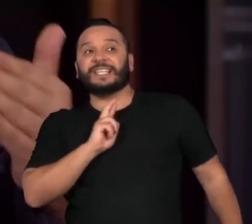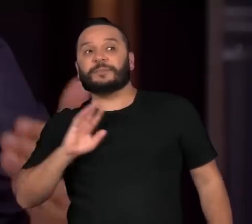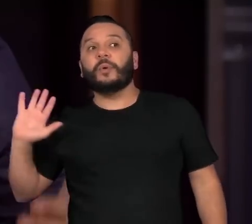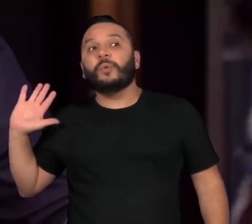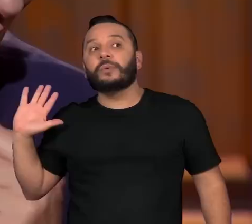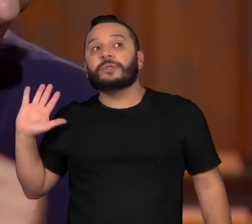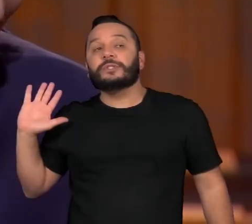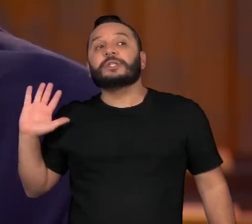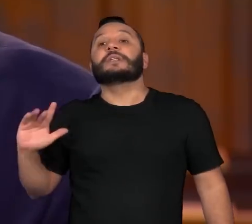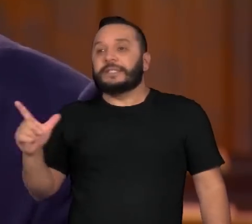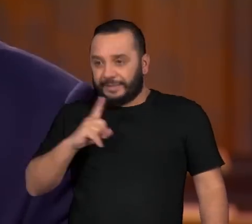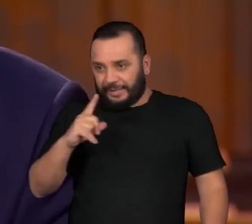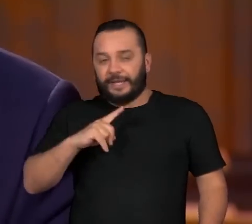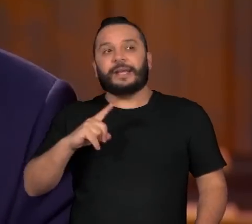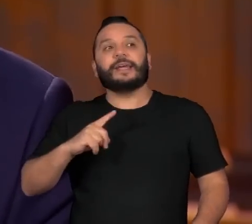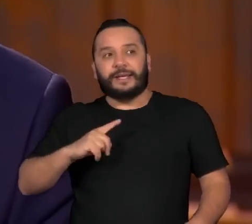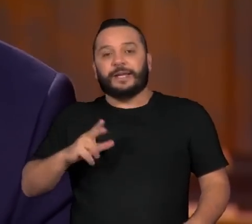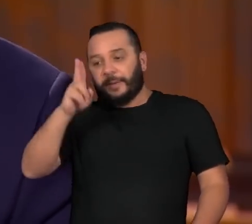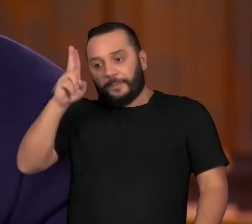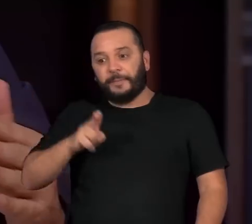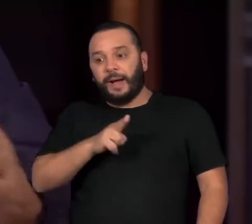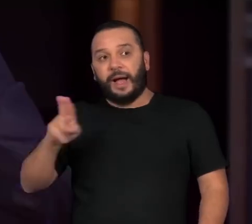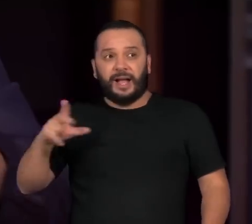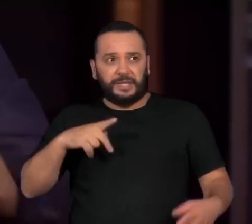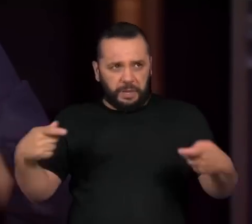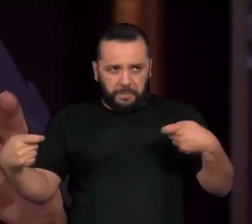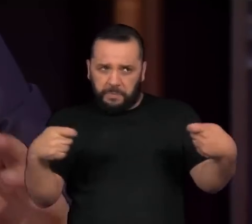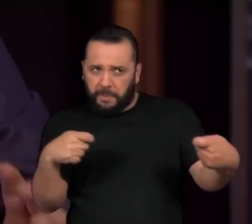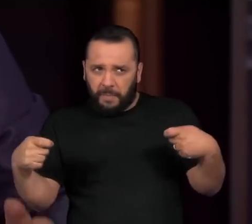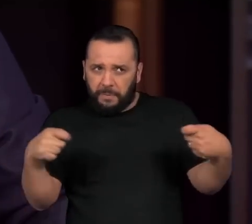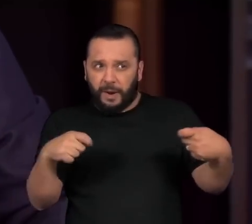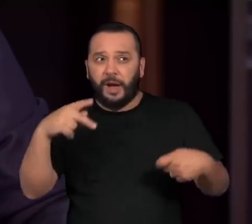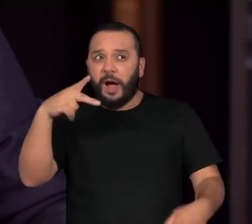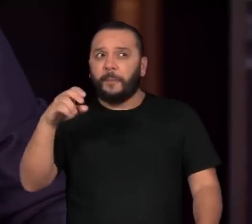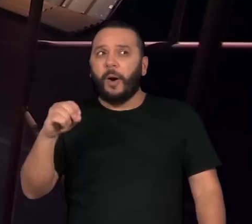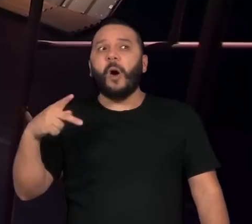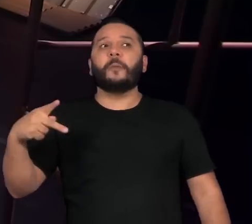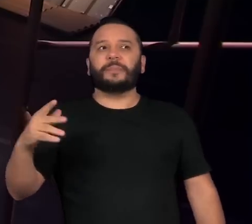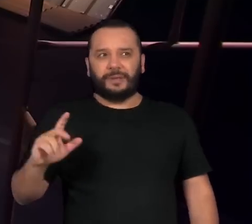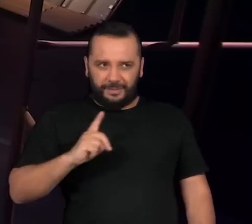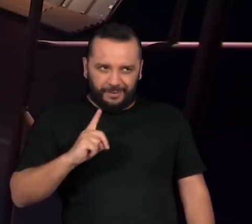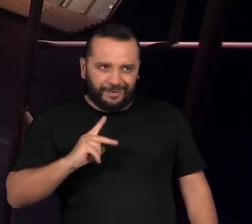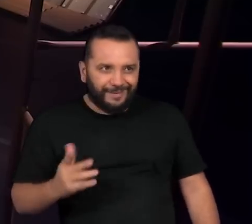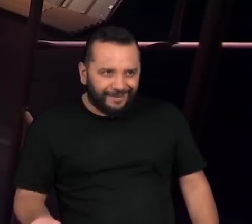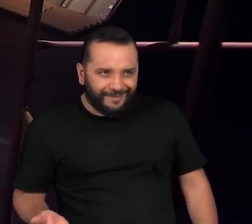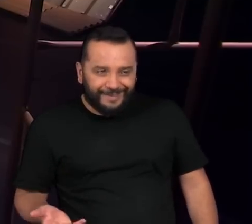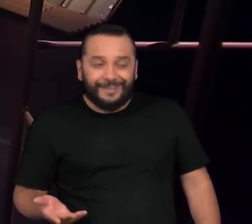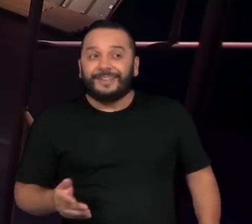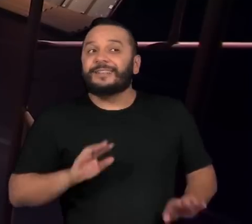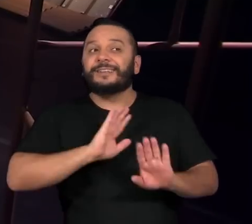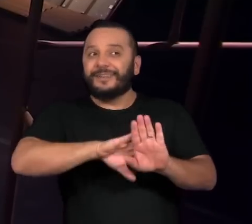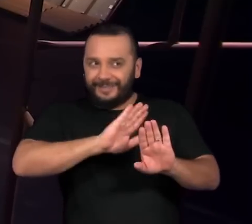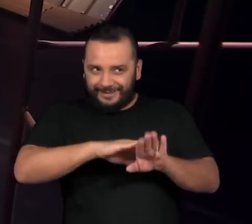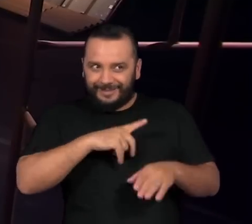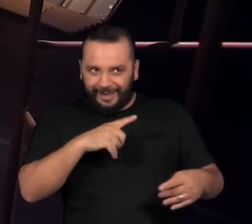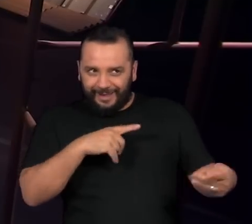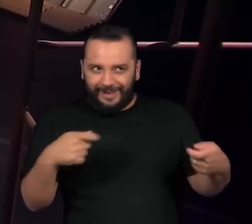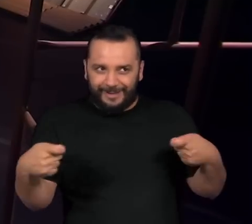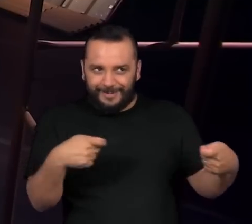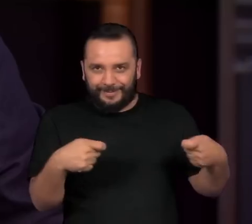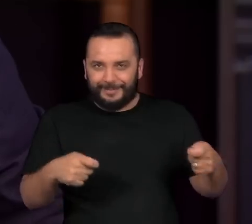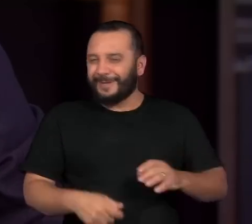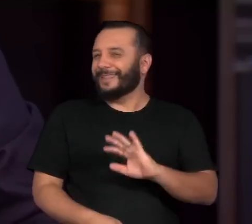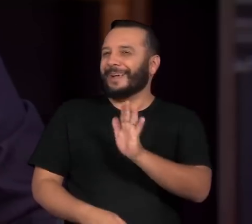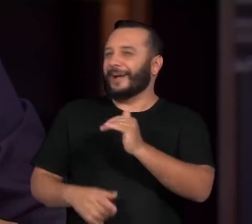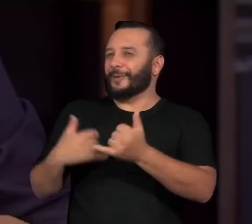saber se há uma disputa. Você já está se adiantando aí. Está me parecendo que isso quer dizer alguma coisa. Estou falando de